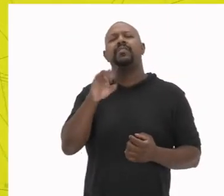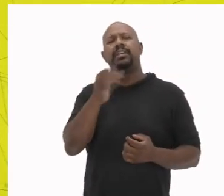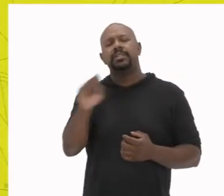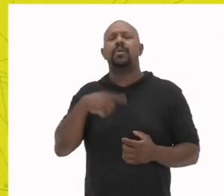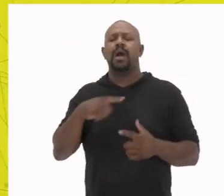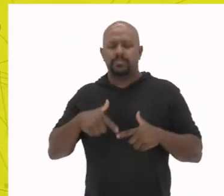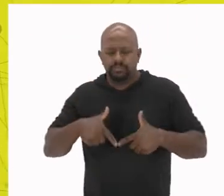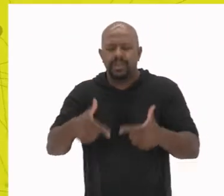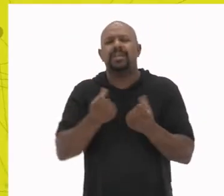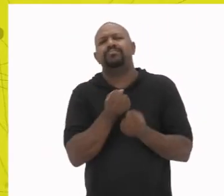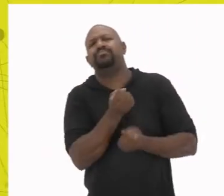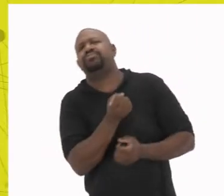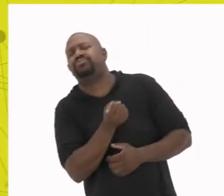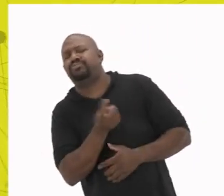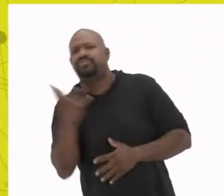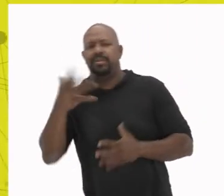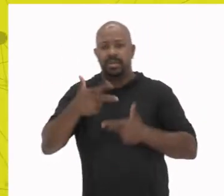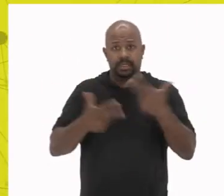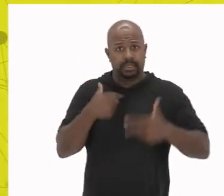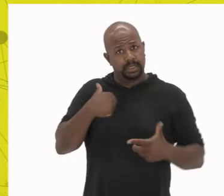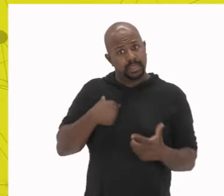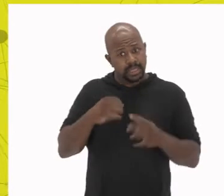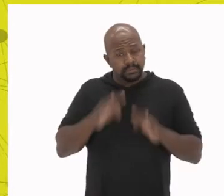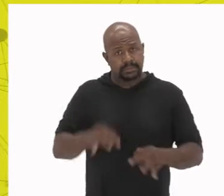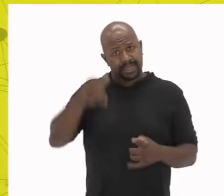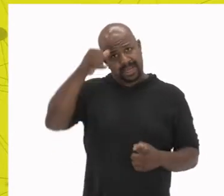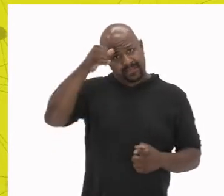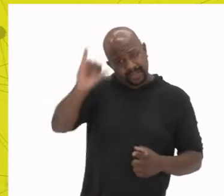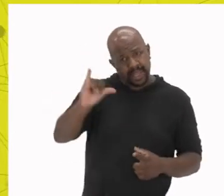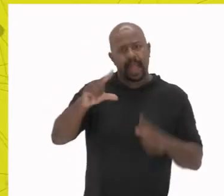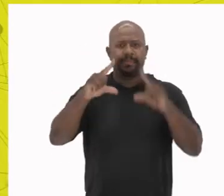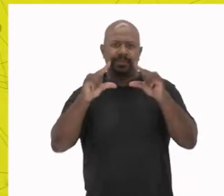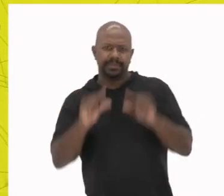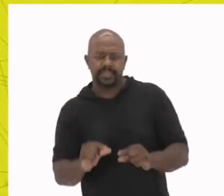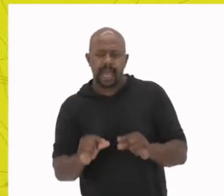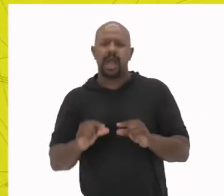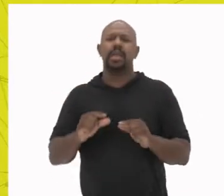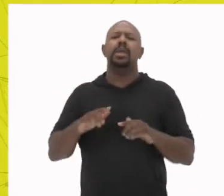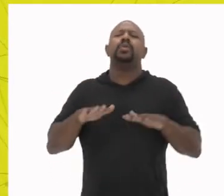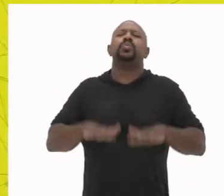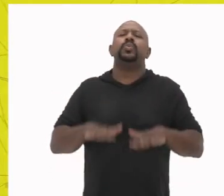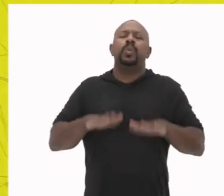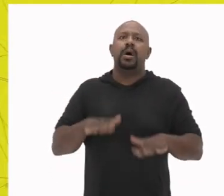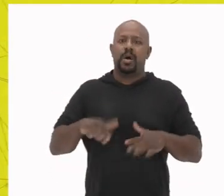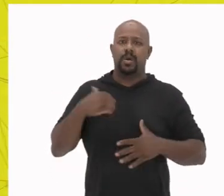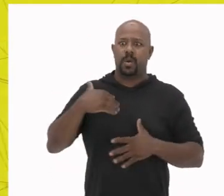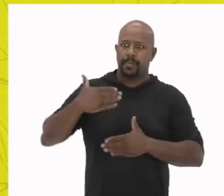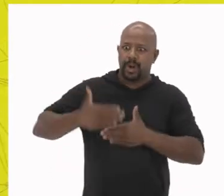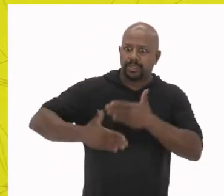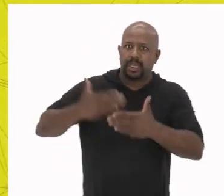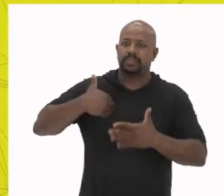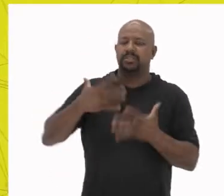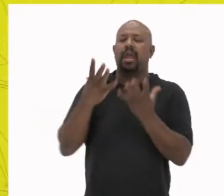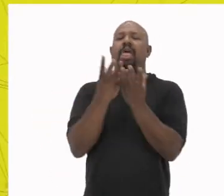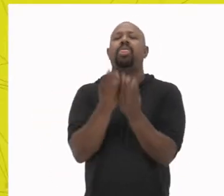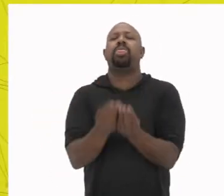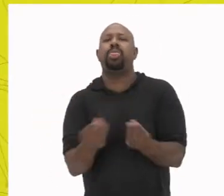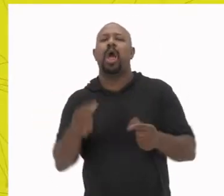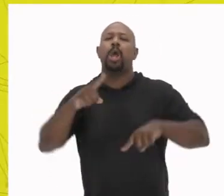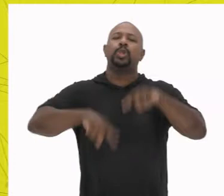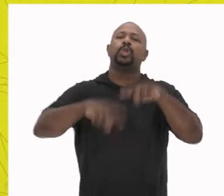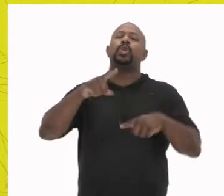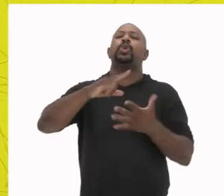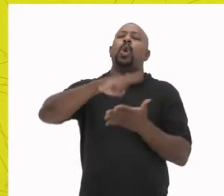Conservação é um conjunto de ações multidisciplinares e estabilizadoras que visam evitar, minimizar e desacelerar o processo de